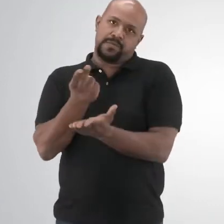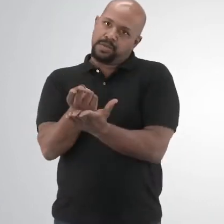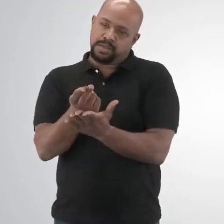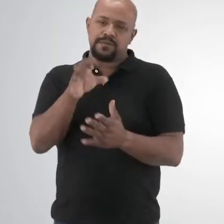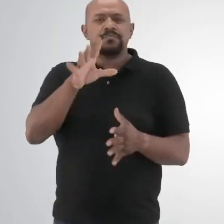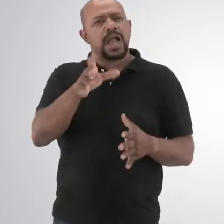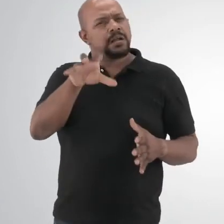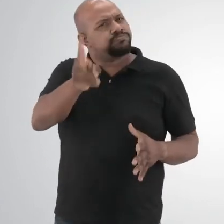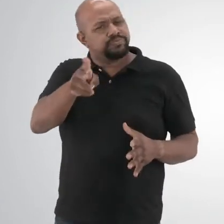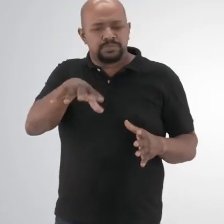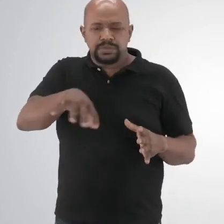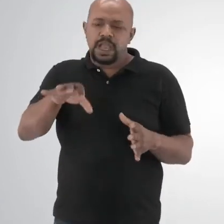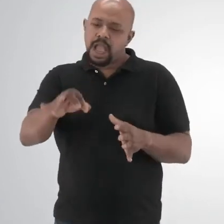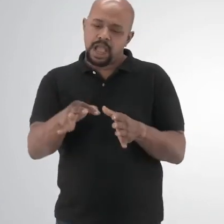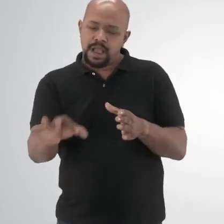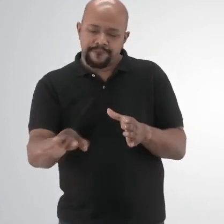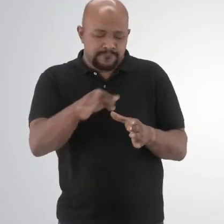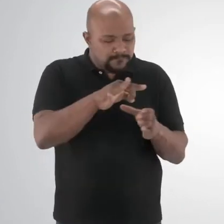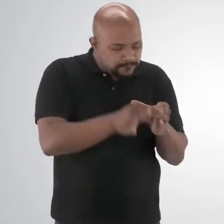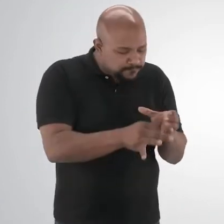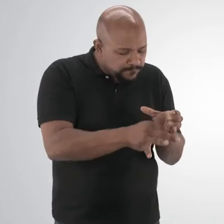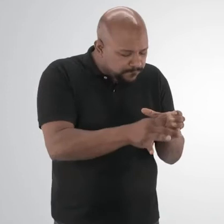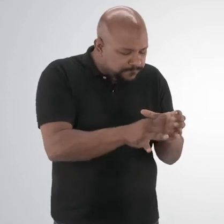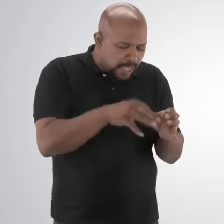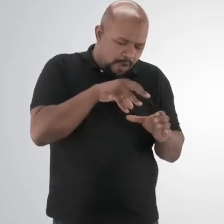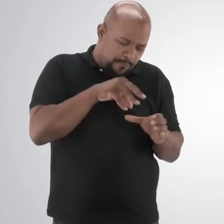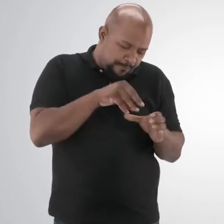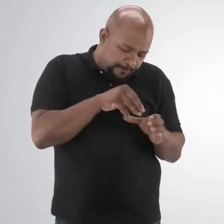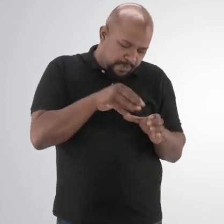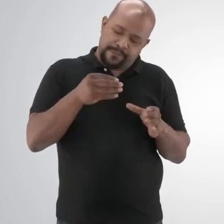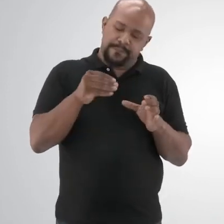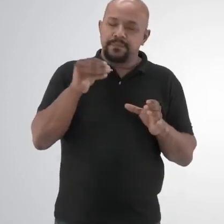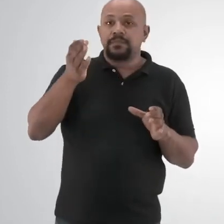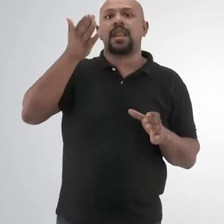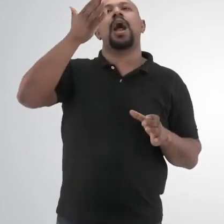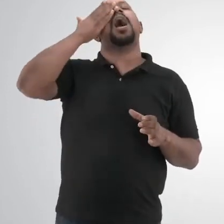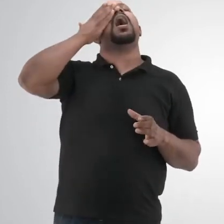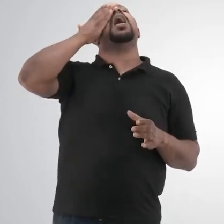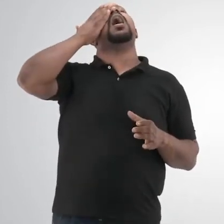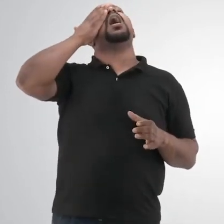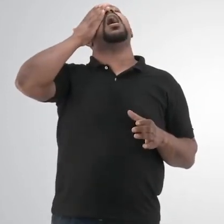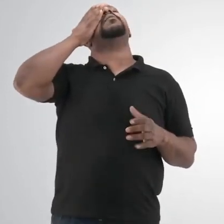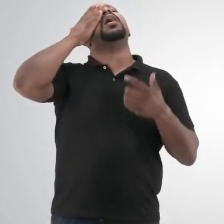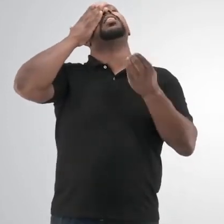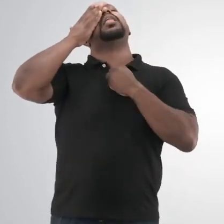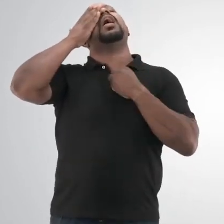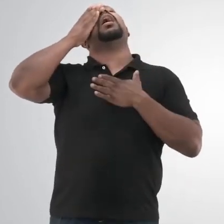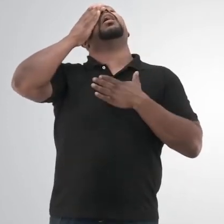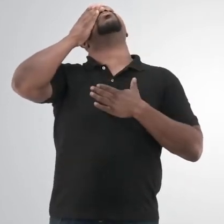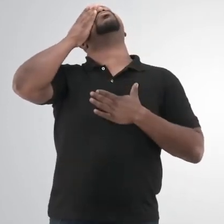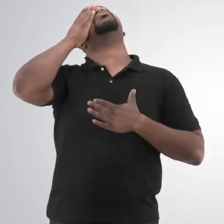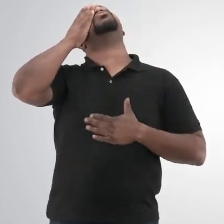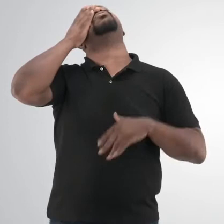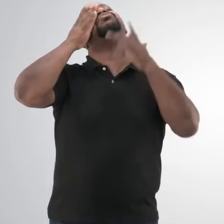deitadinho um pouquinho com essa compressa nos olhos para ter a ação da camomila, né, para ela dar uma